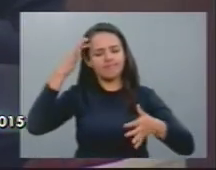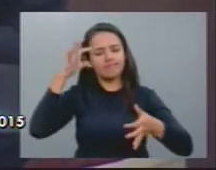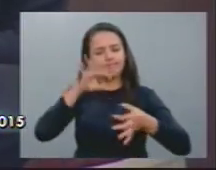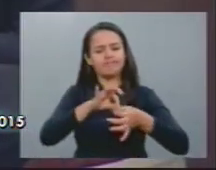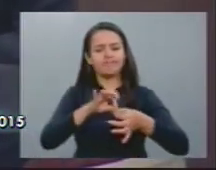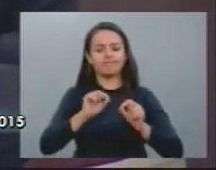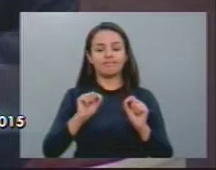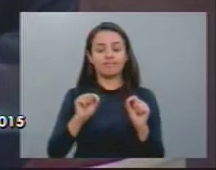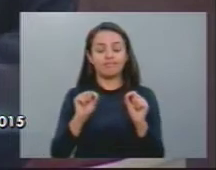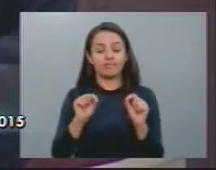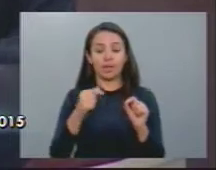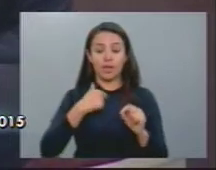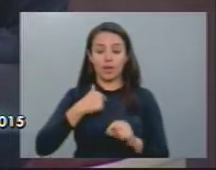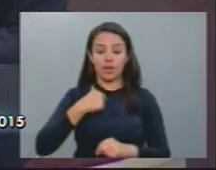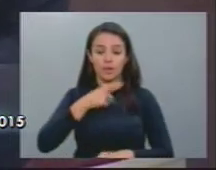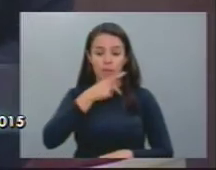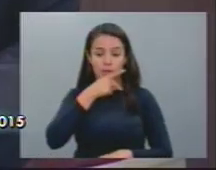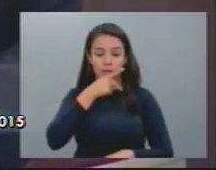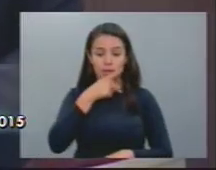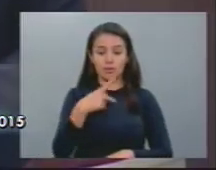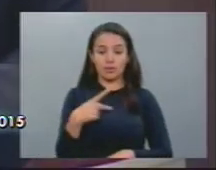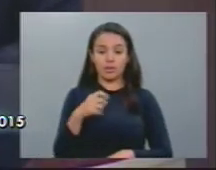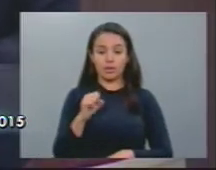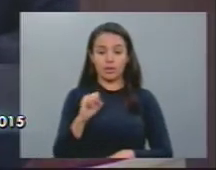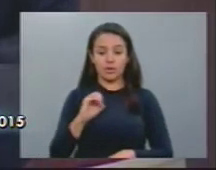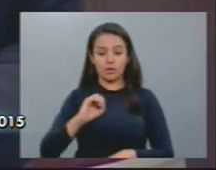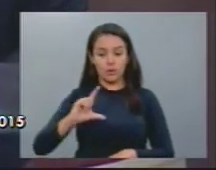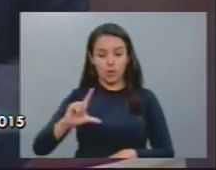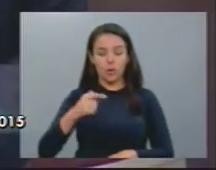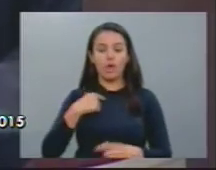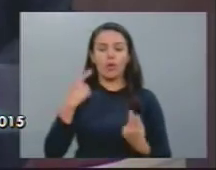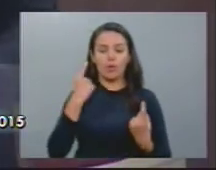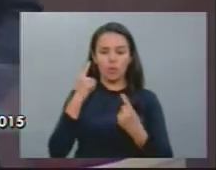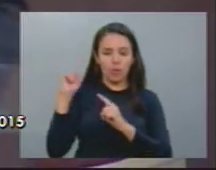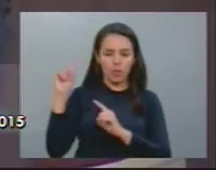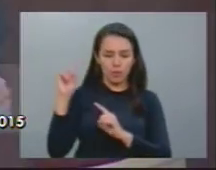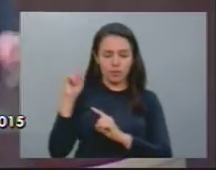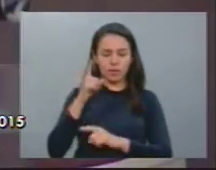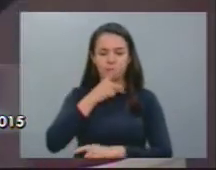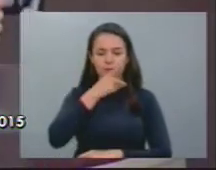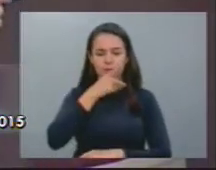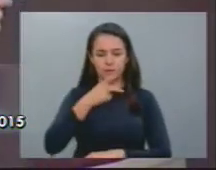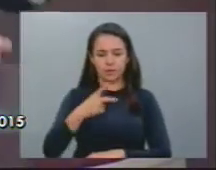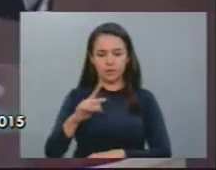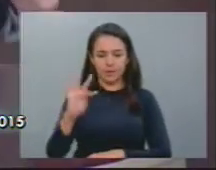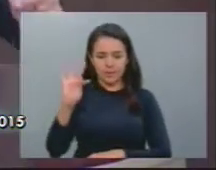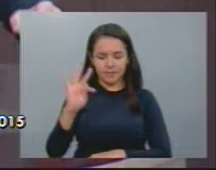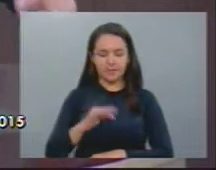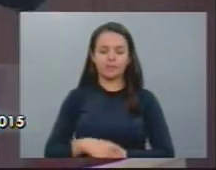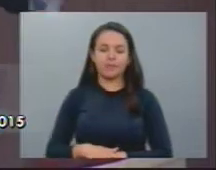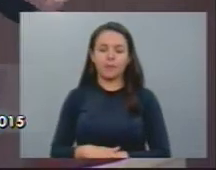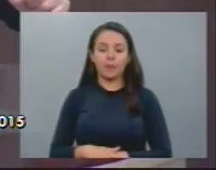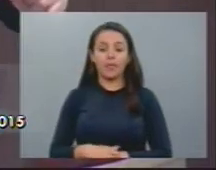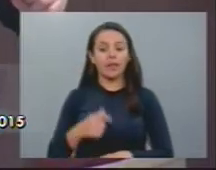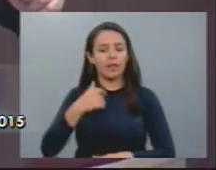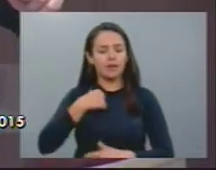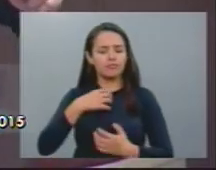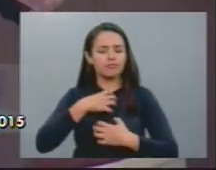de oposição de esquerda a este governo, a esses governos, me sinto na obrigação